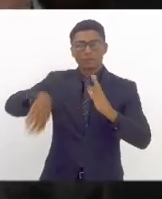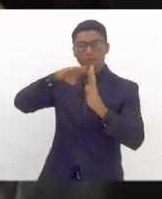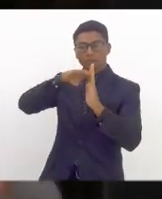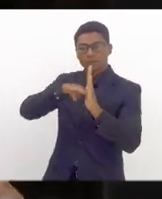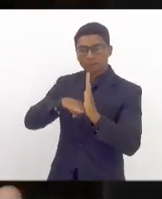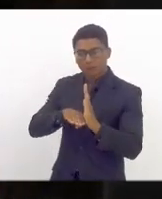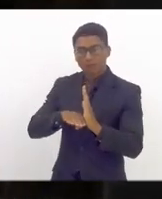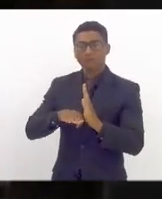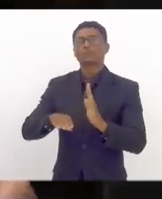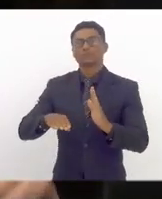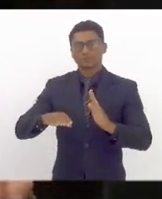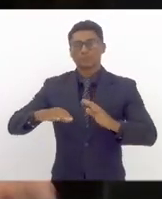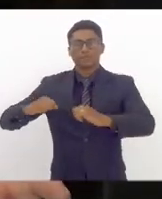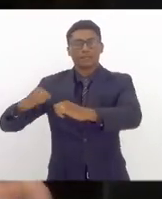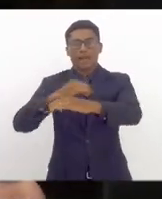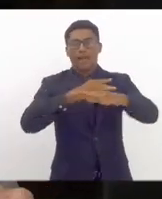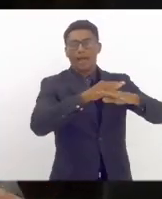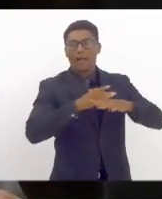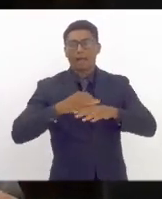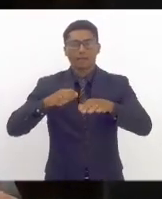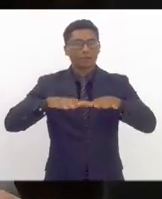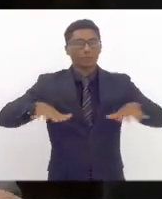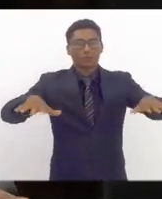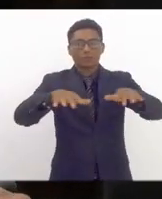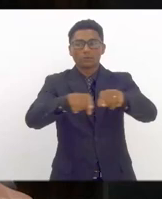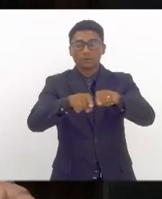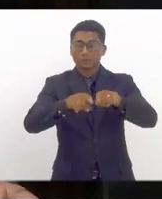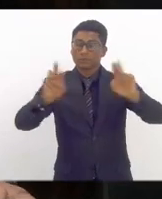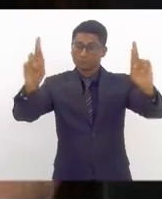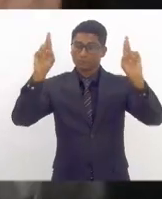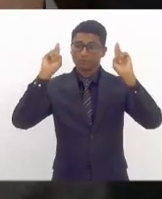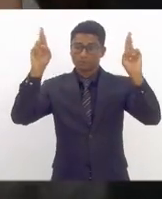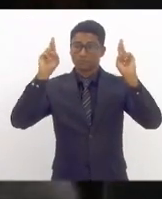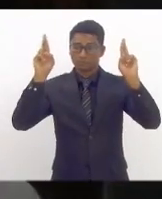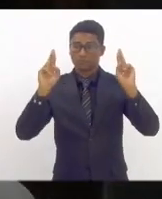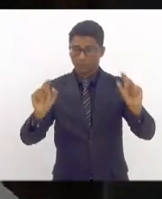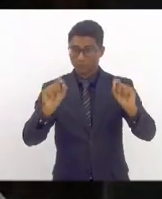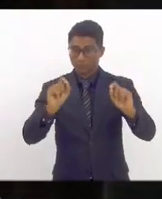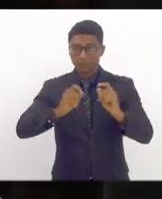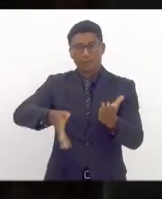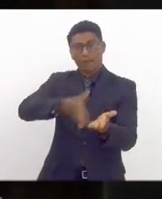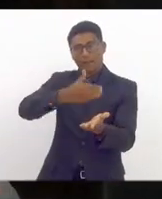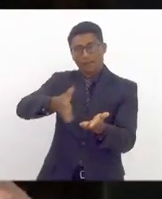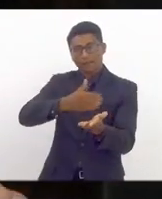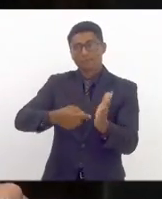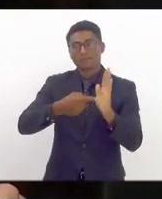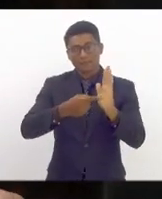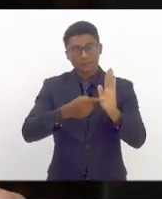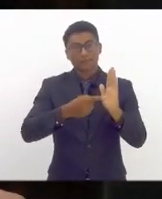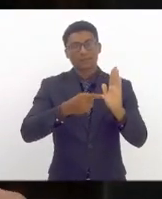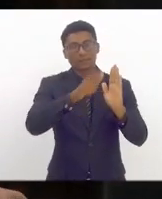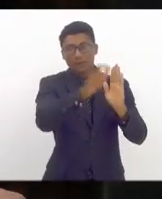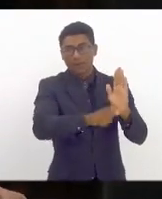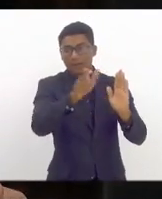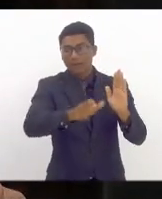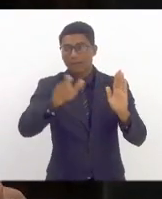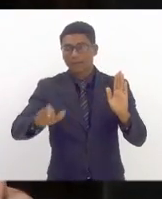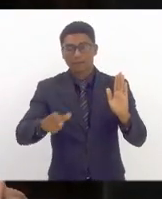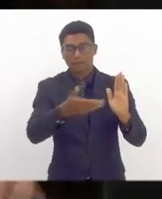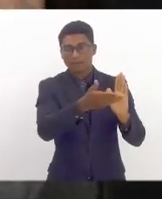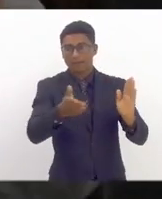municipais esperamos também que tenha um bom uso entre os agentes e